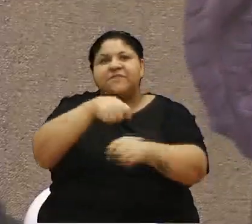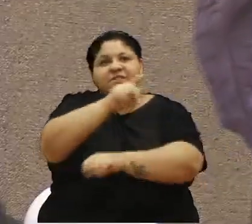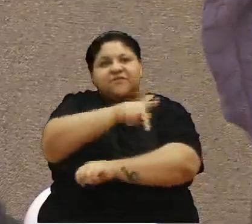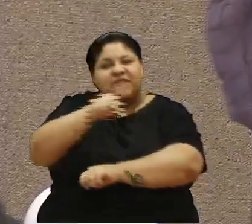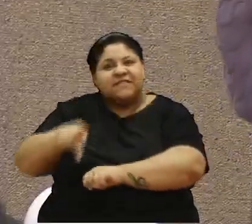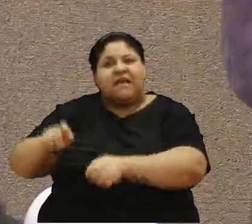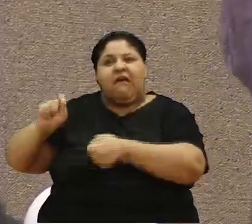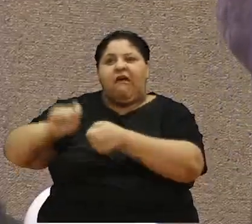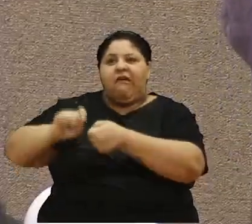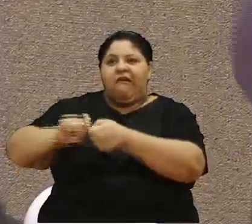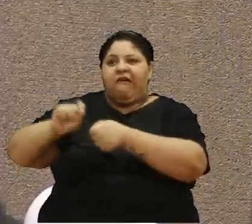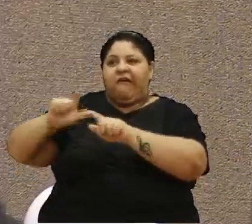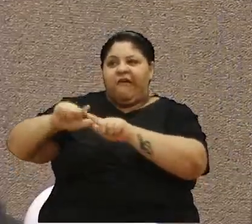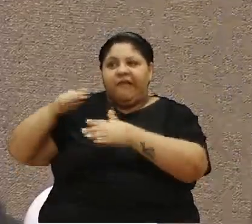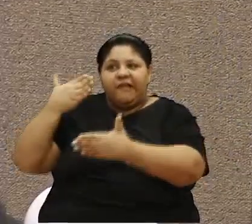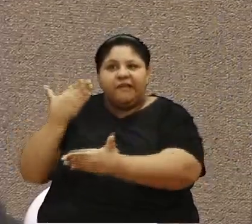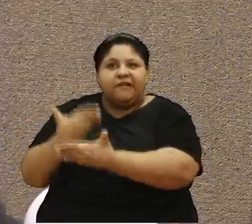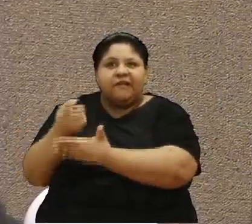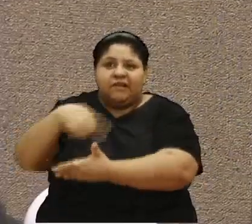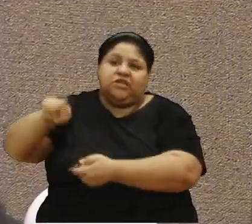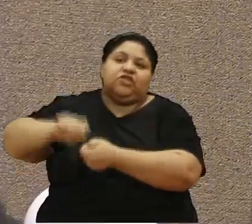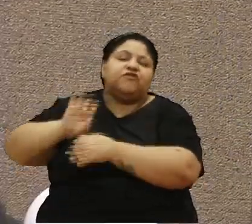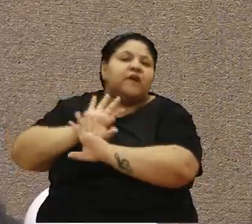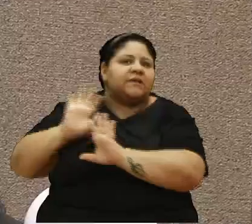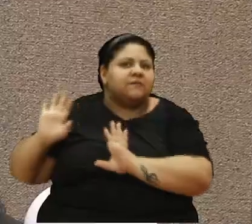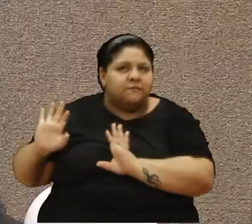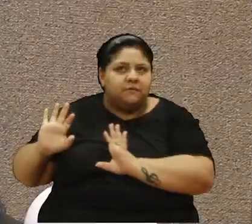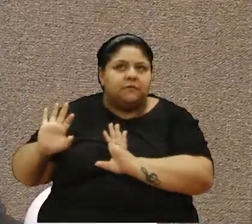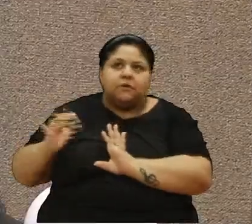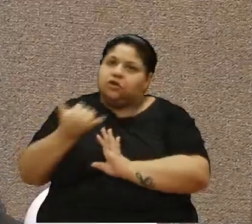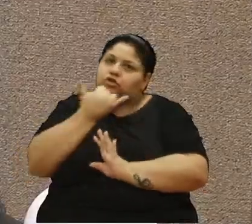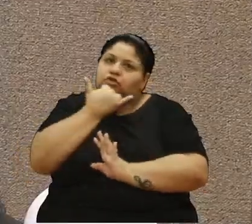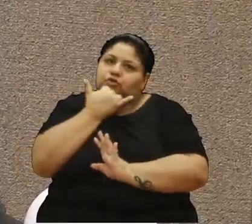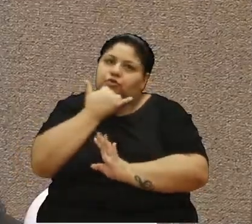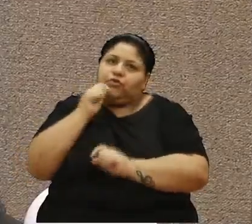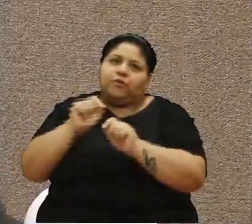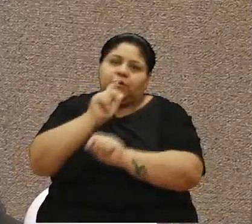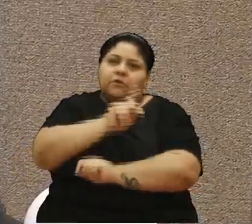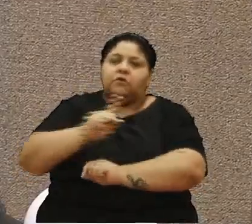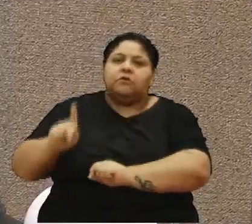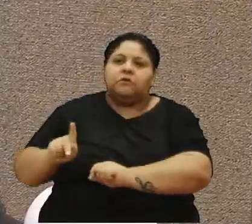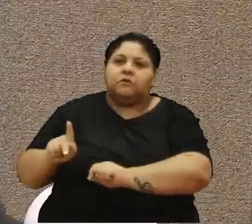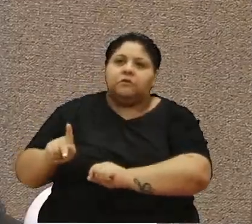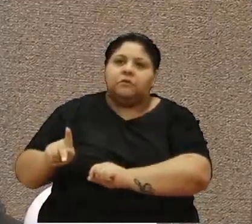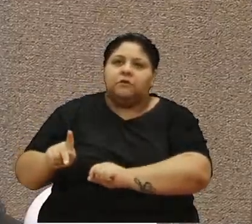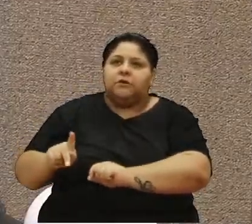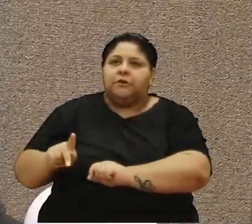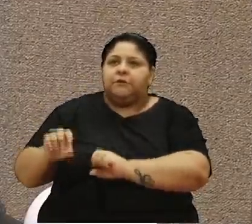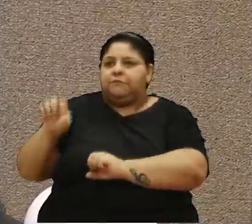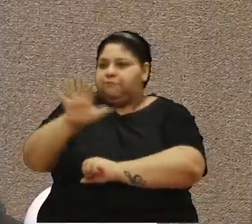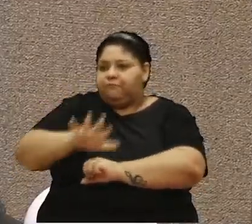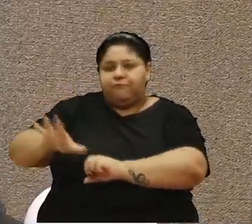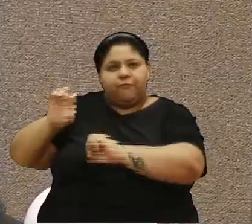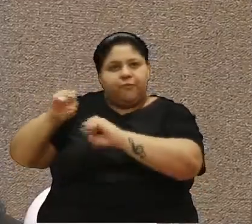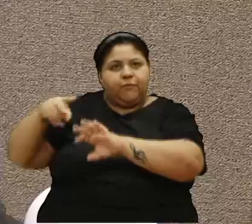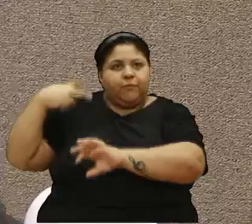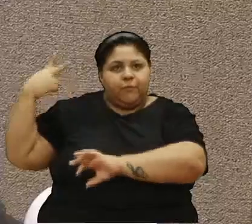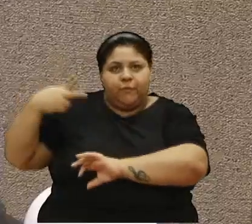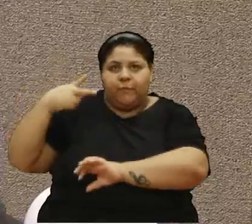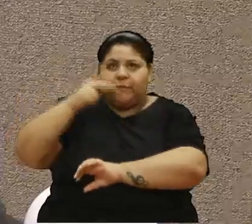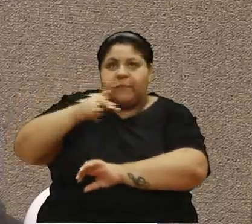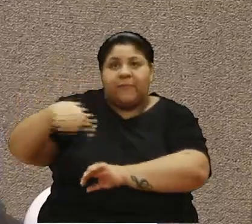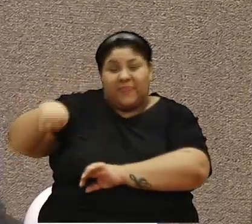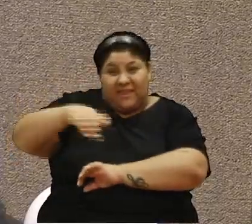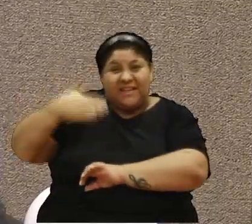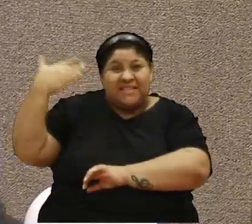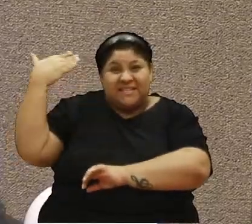nas escolas e a gente faz, né? Desculpa, mas quem é professor aqui, quem é educador, nós vereadores que somos professores, a gente